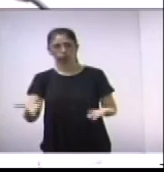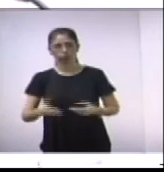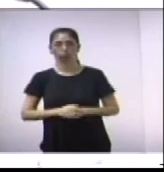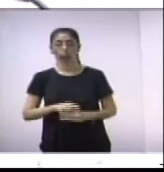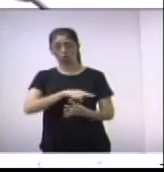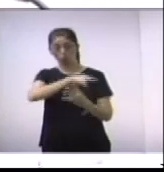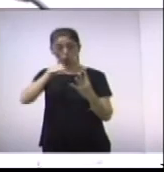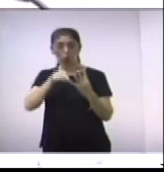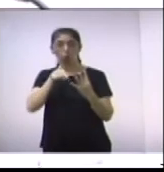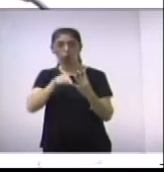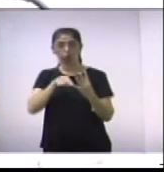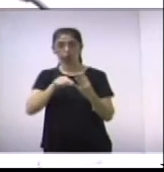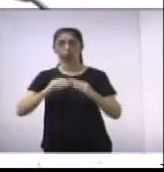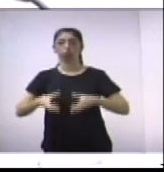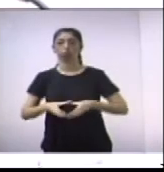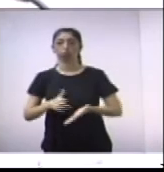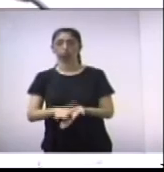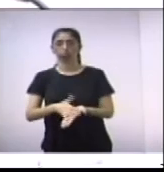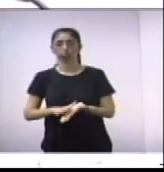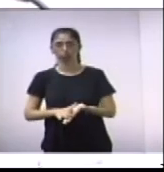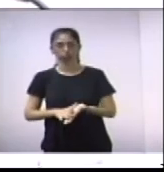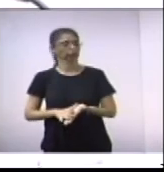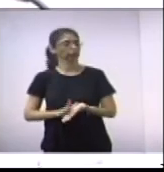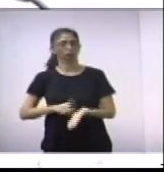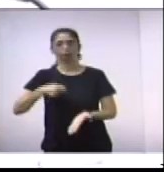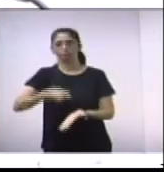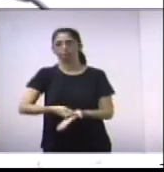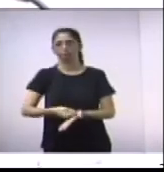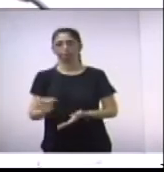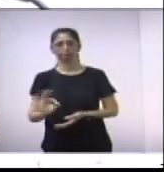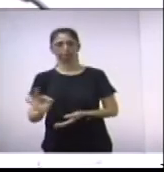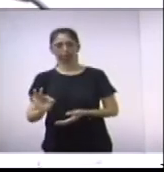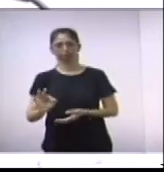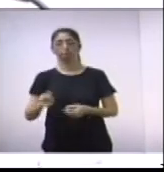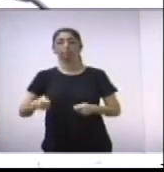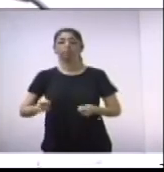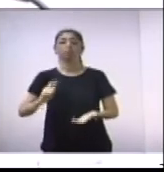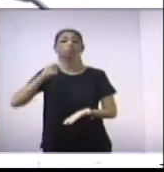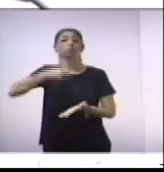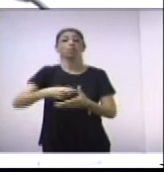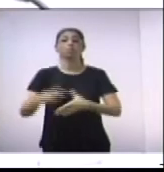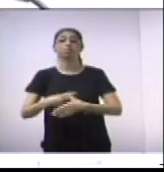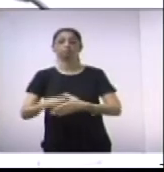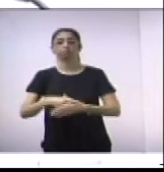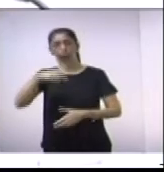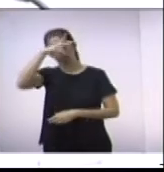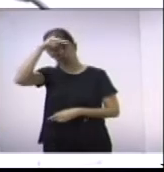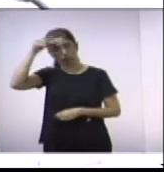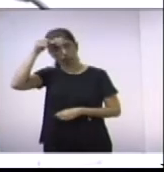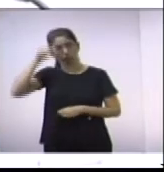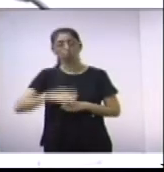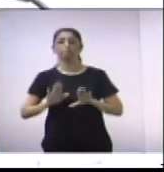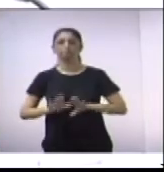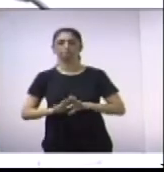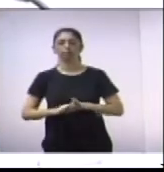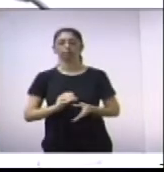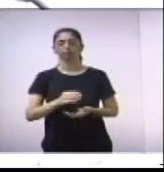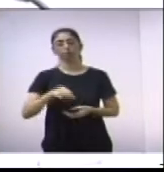das escolas de samba estavam em débito para com a municipalidade, mas mesmo assim recebendo repasse da